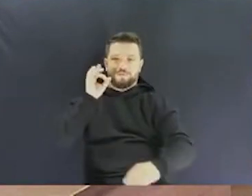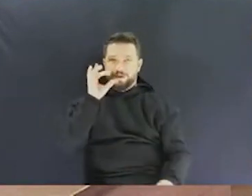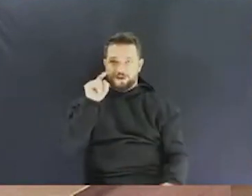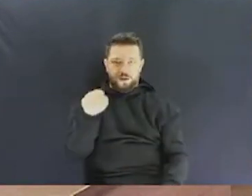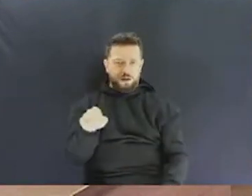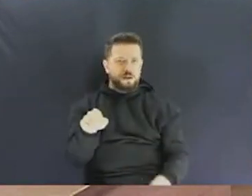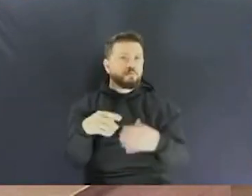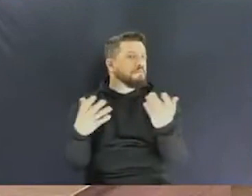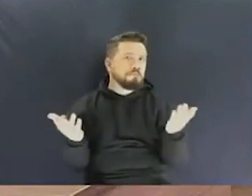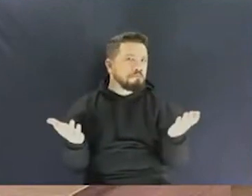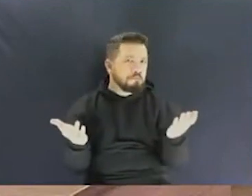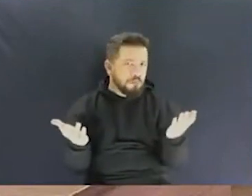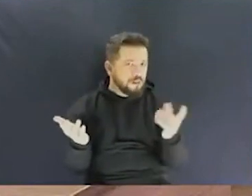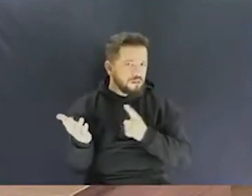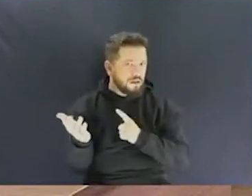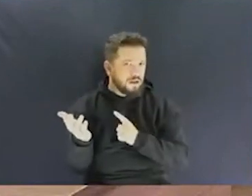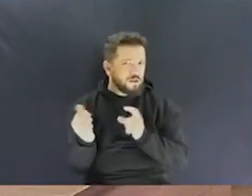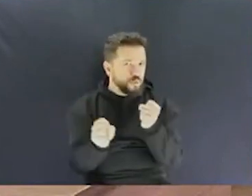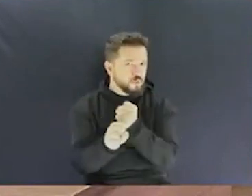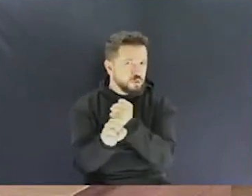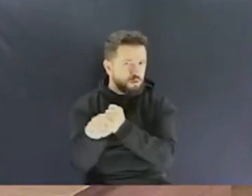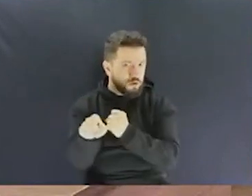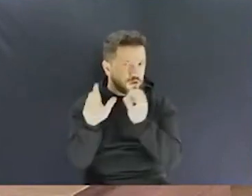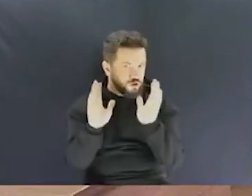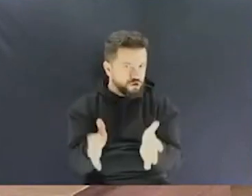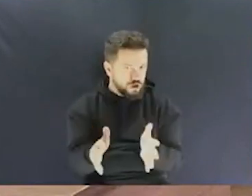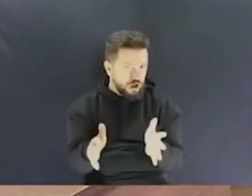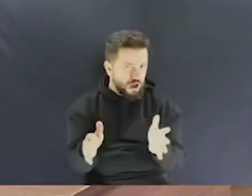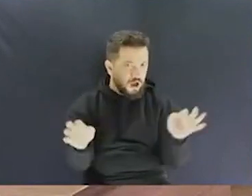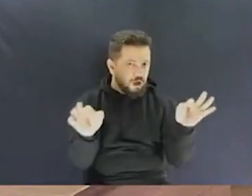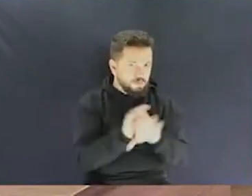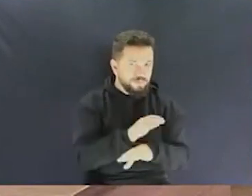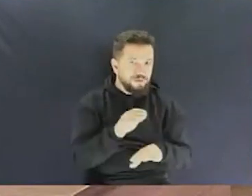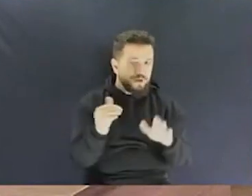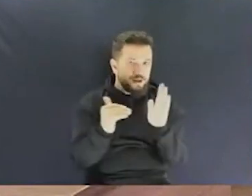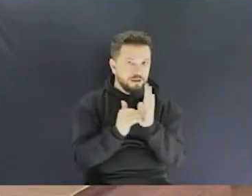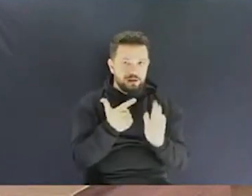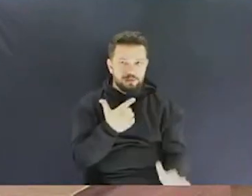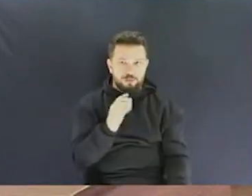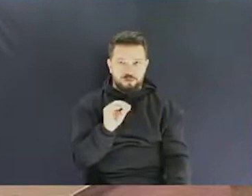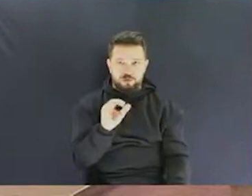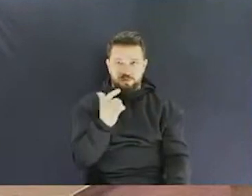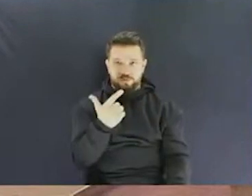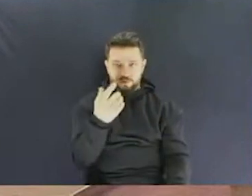verde do norte ainda em 24? E se Curitiba, foi falado aqui sobre a